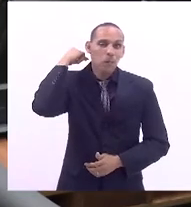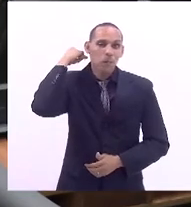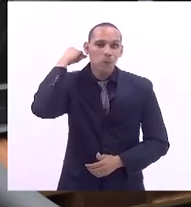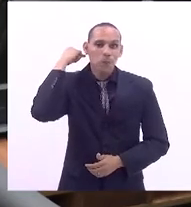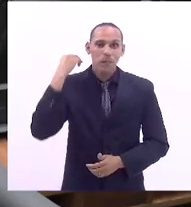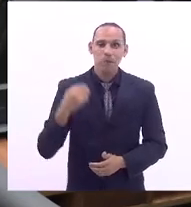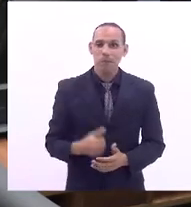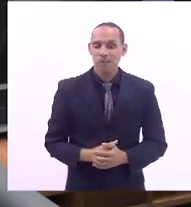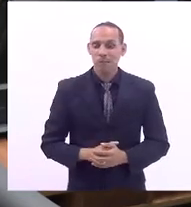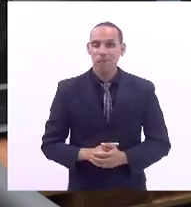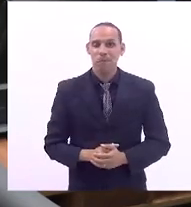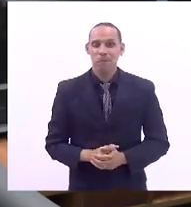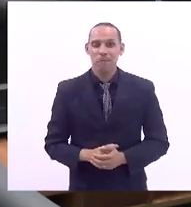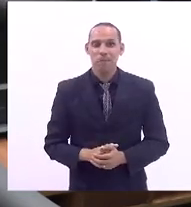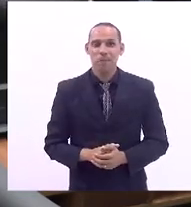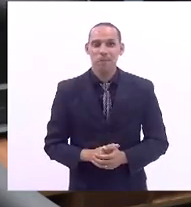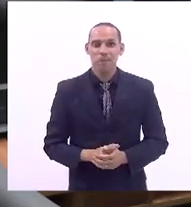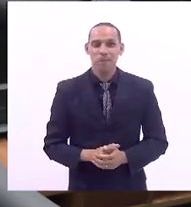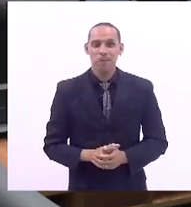Pacheco